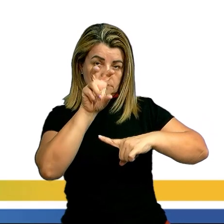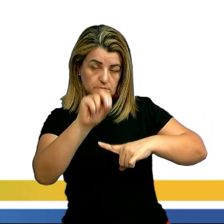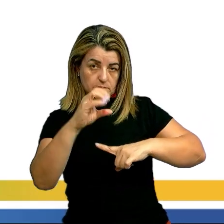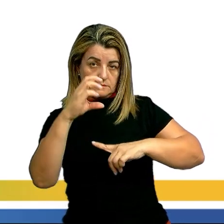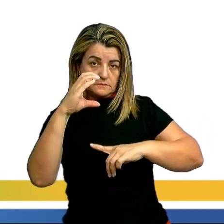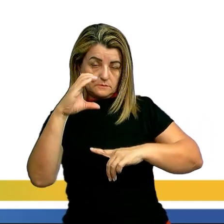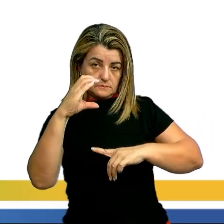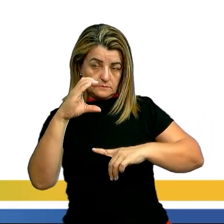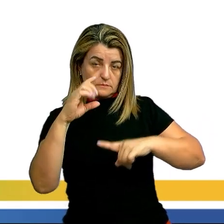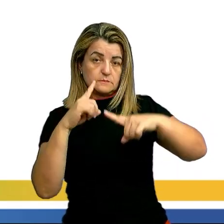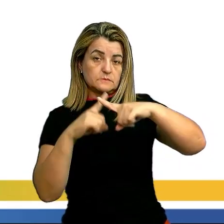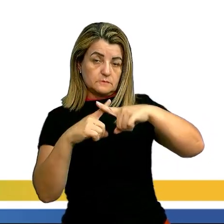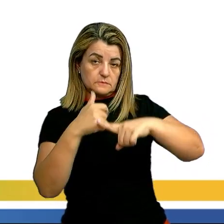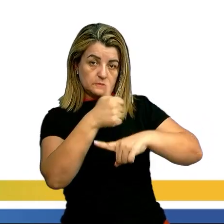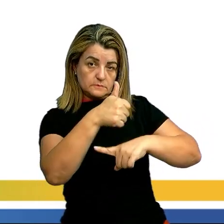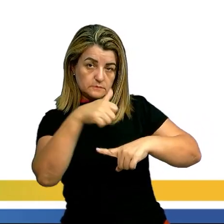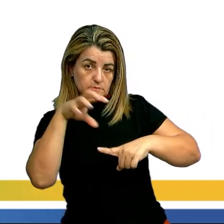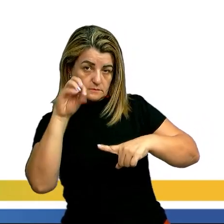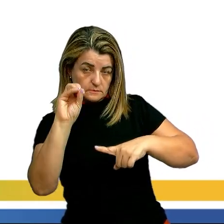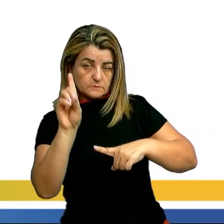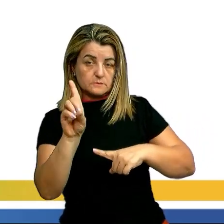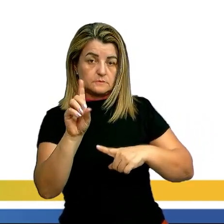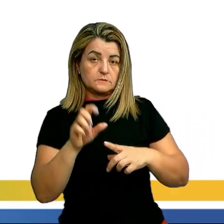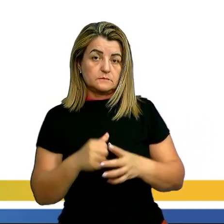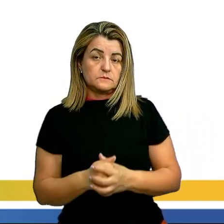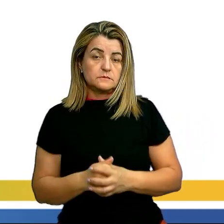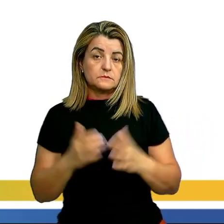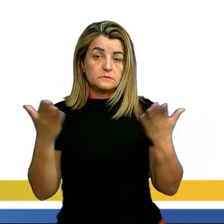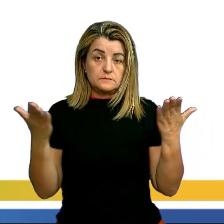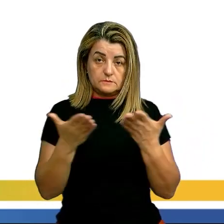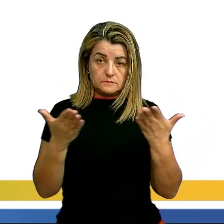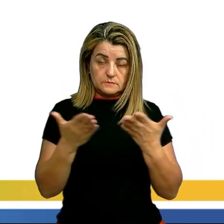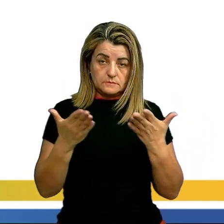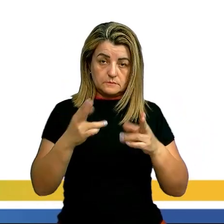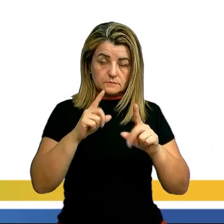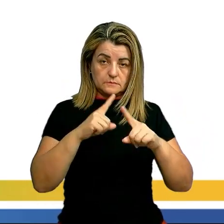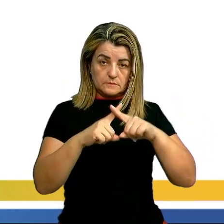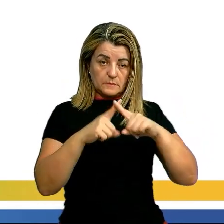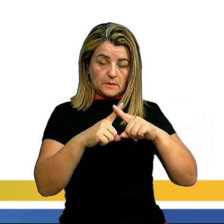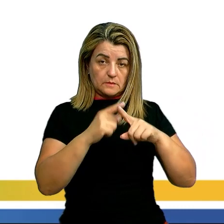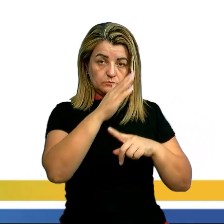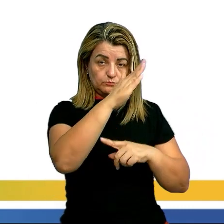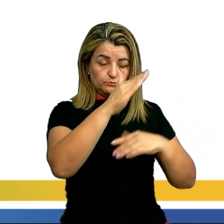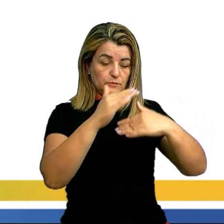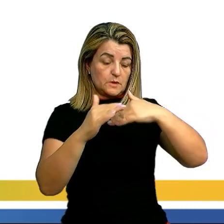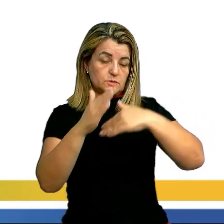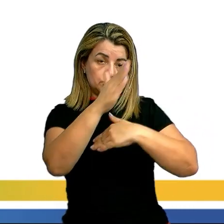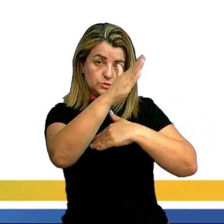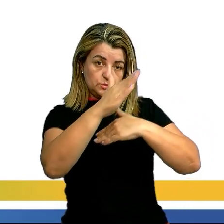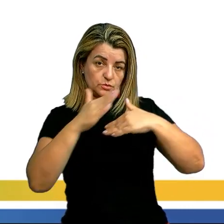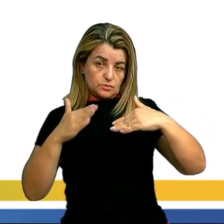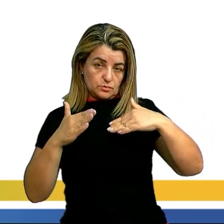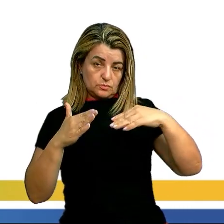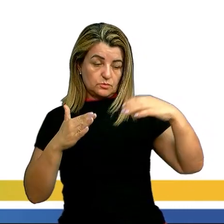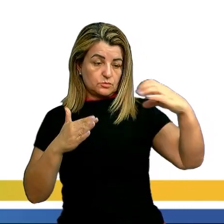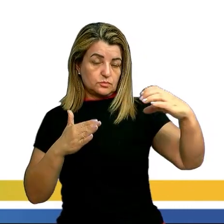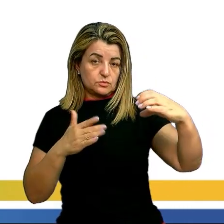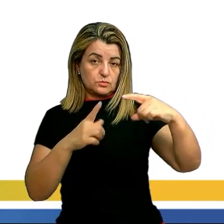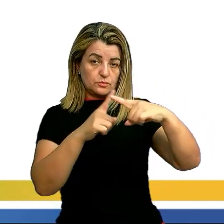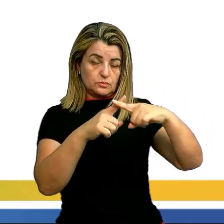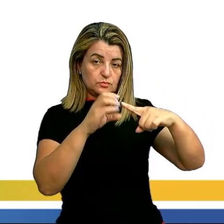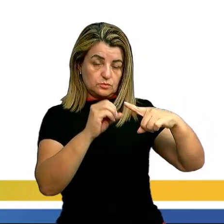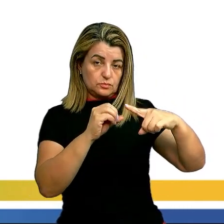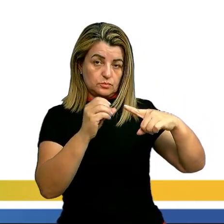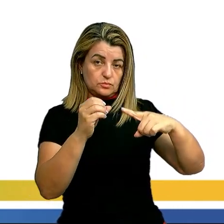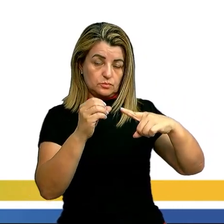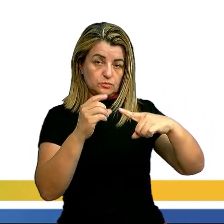150C mais 100D. Agora eu vou multiplicar em outra diagonal. C vezes 0 vezes 1 vai